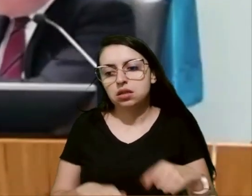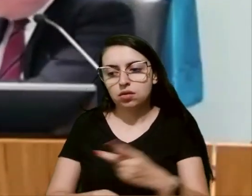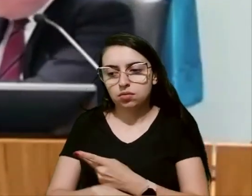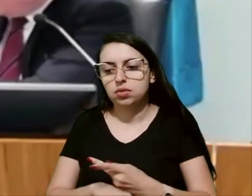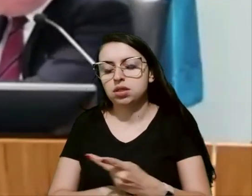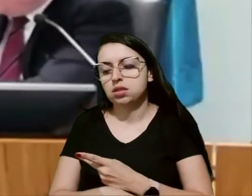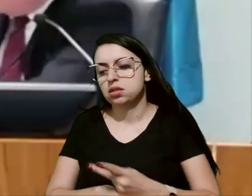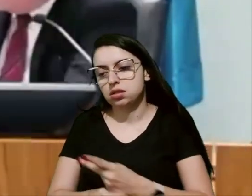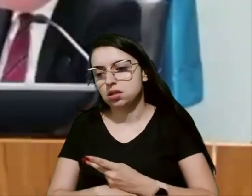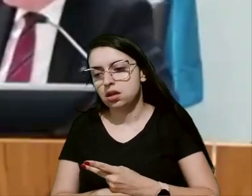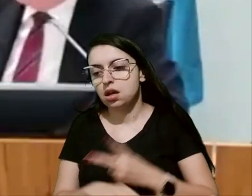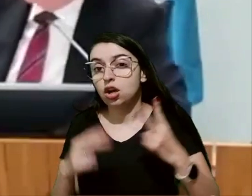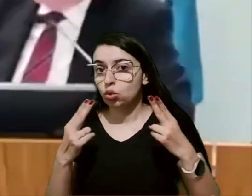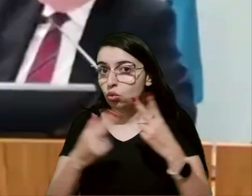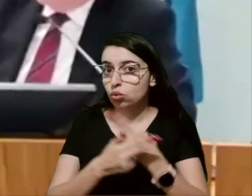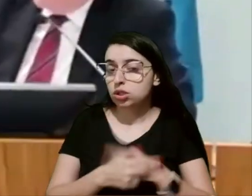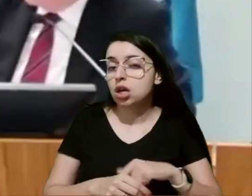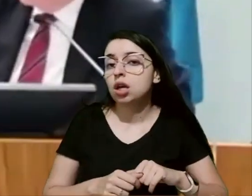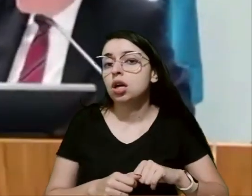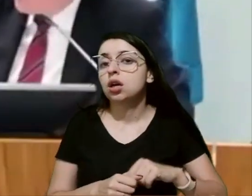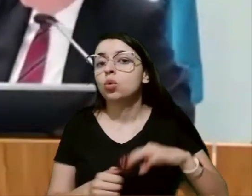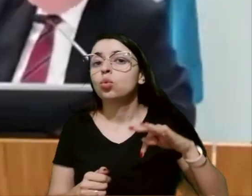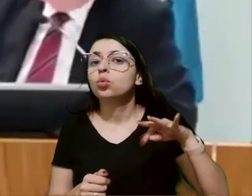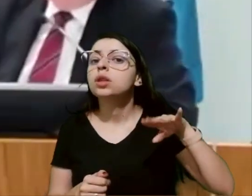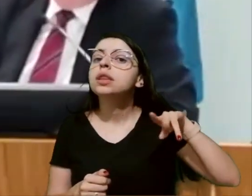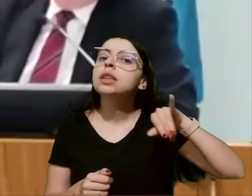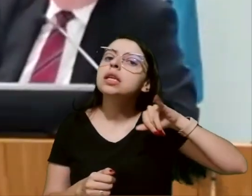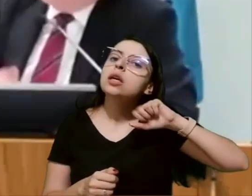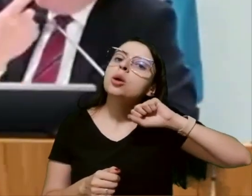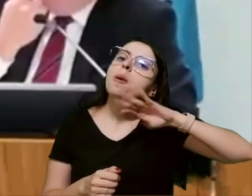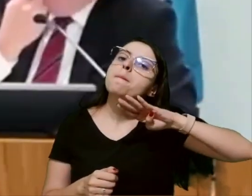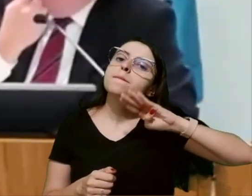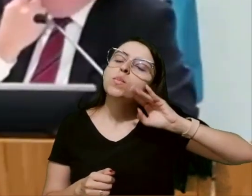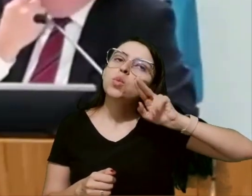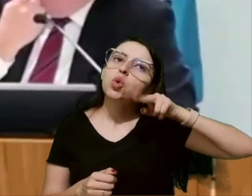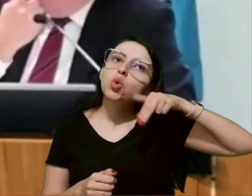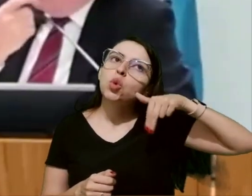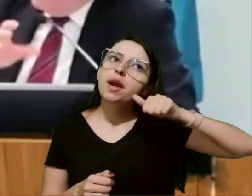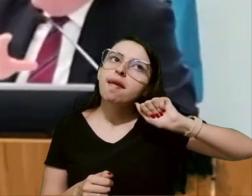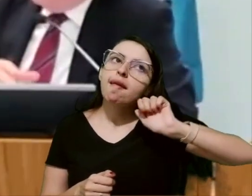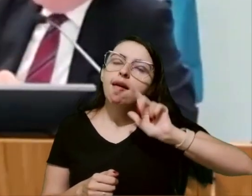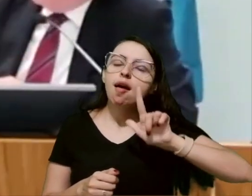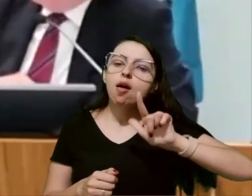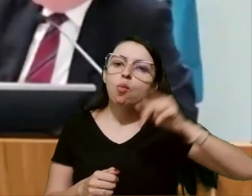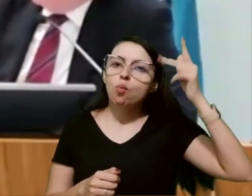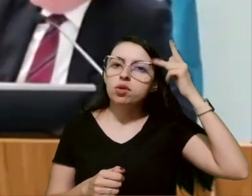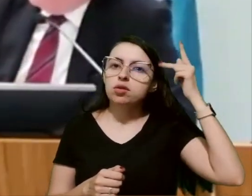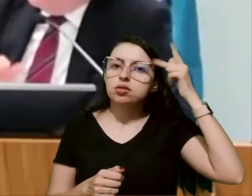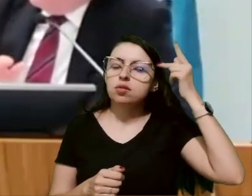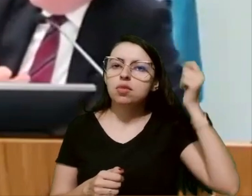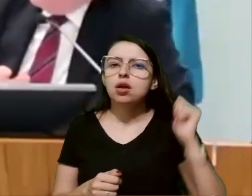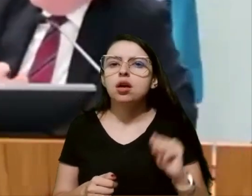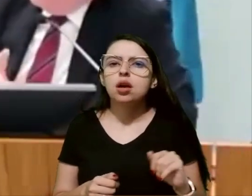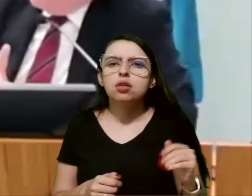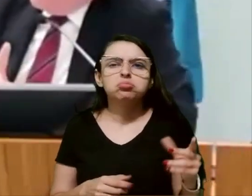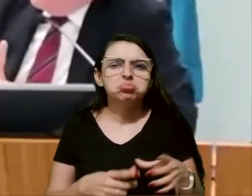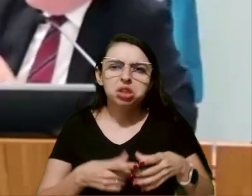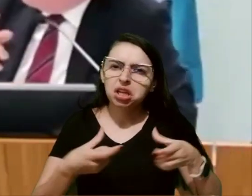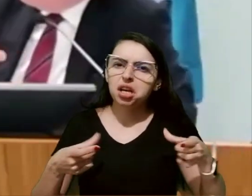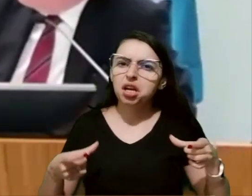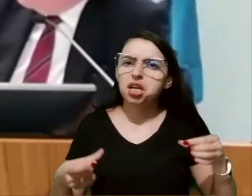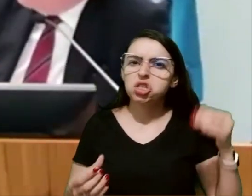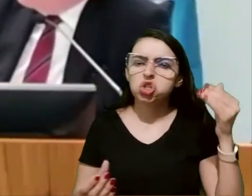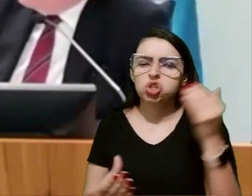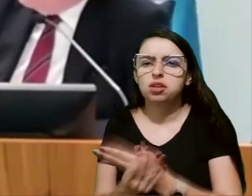esse recorte na pesquisa que foi feita no Tribunal de Justiça de São Paulo. A percepção que tem aqui é que a